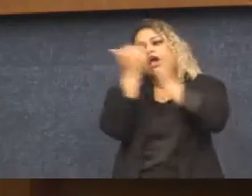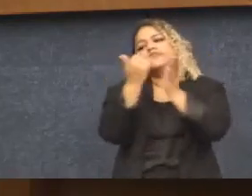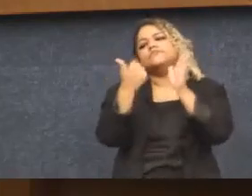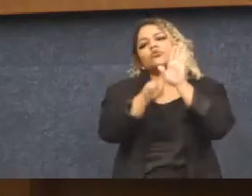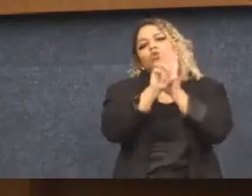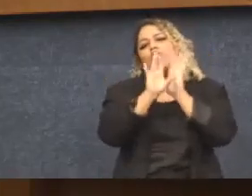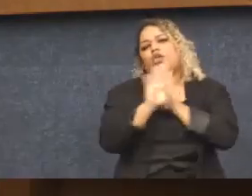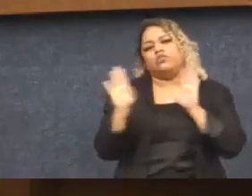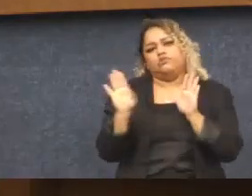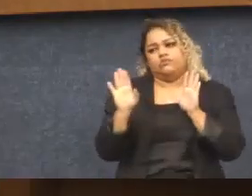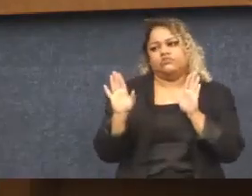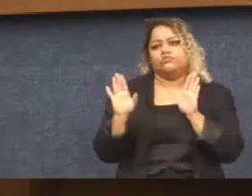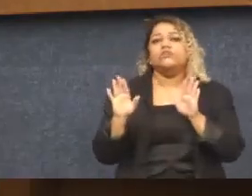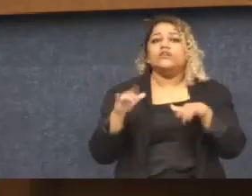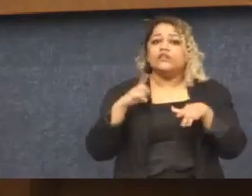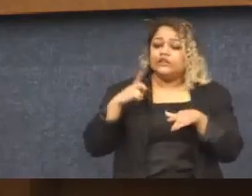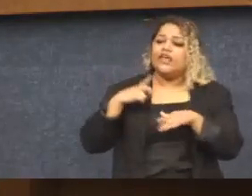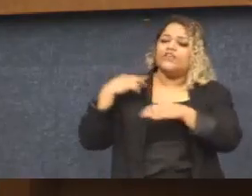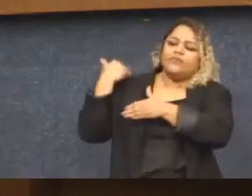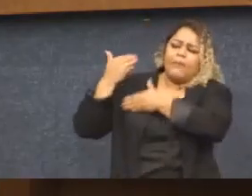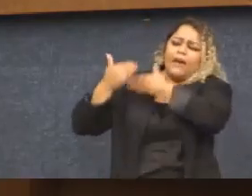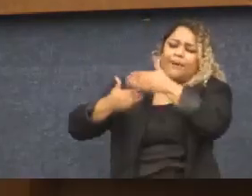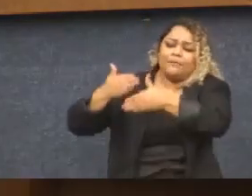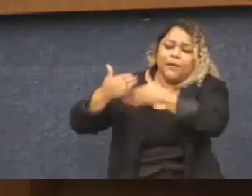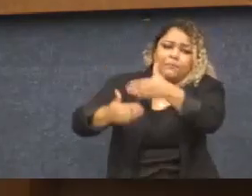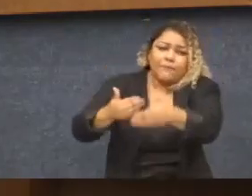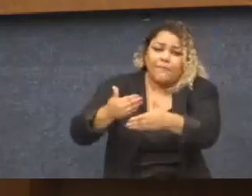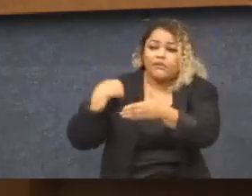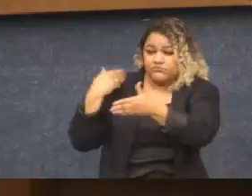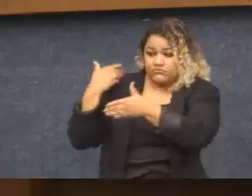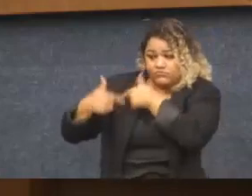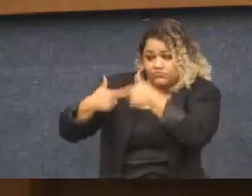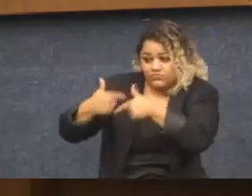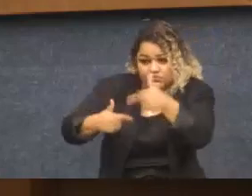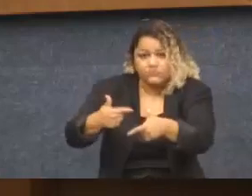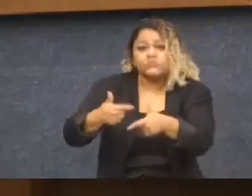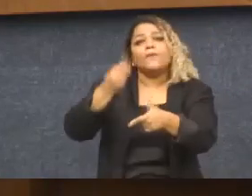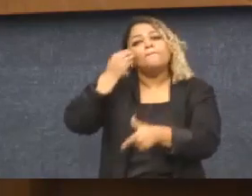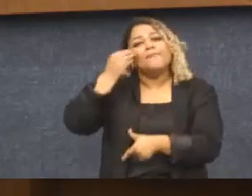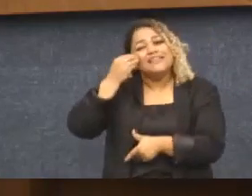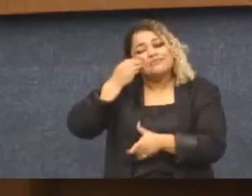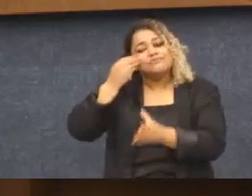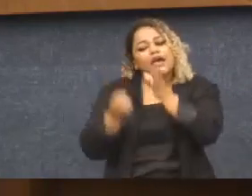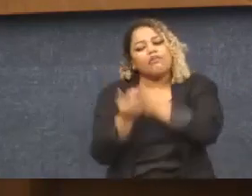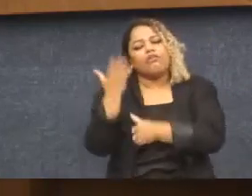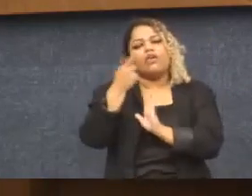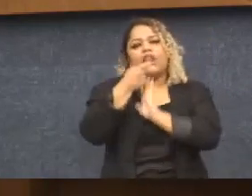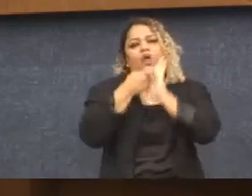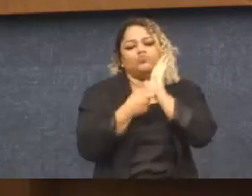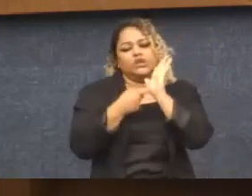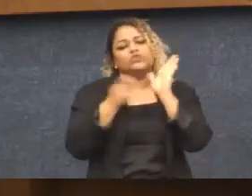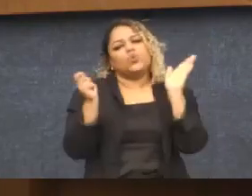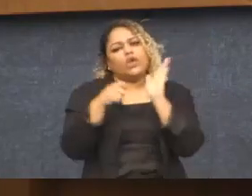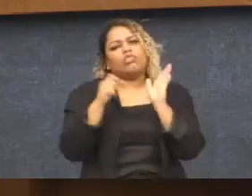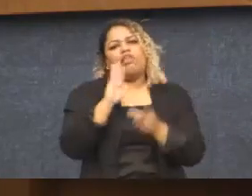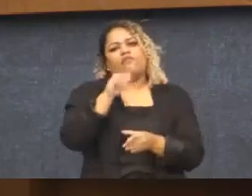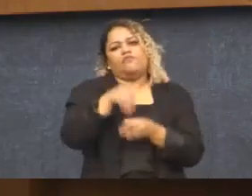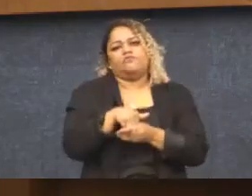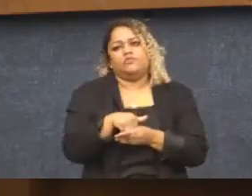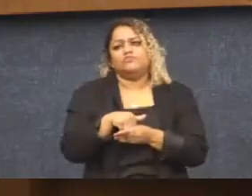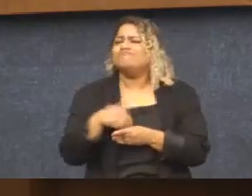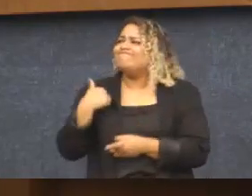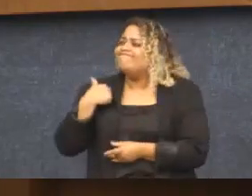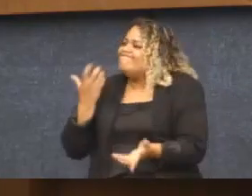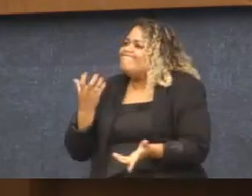toda essa trajetória para conseguir ter um texto legítimo para que fosse votado aqui, prefeito. Eu